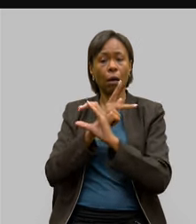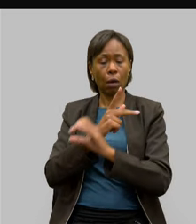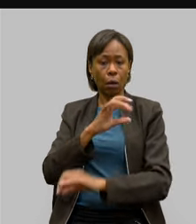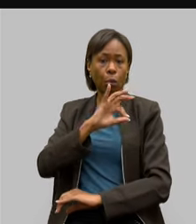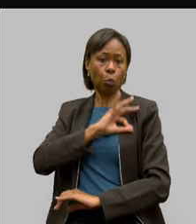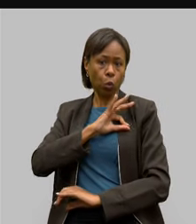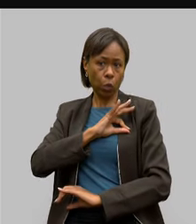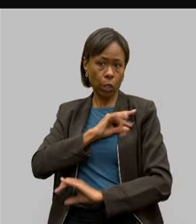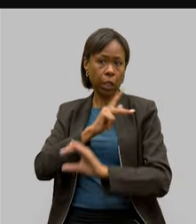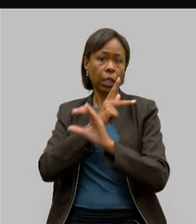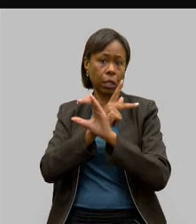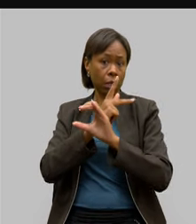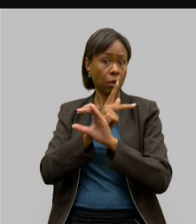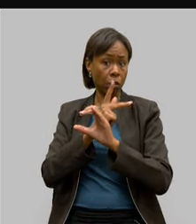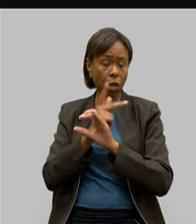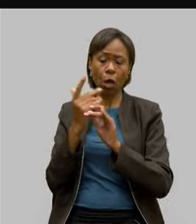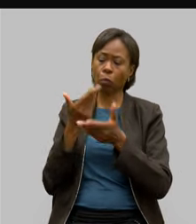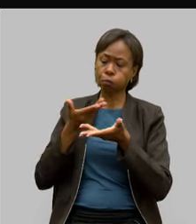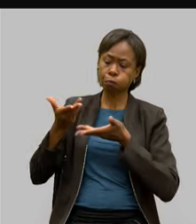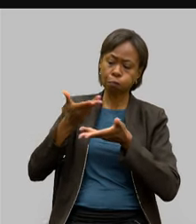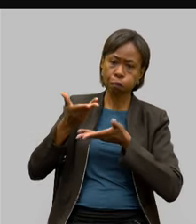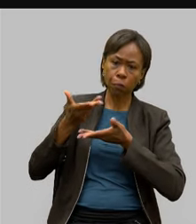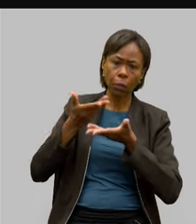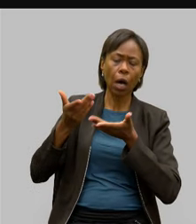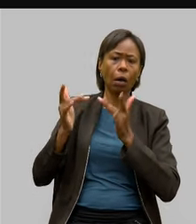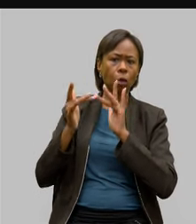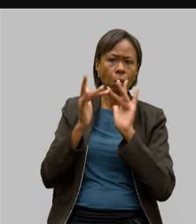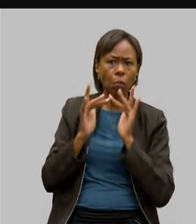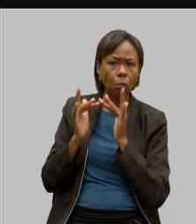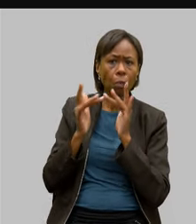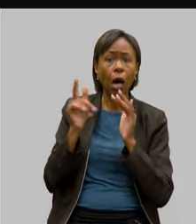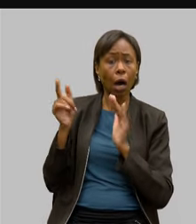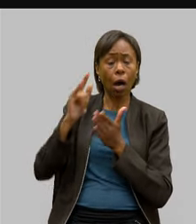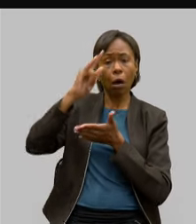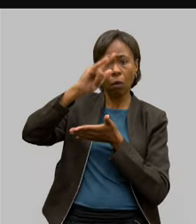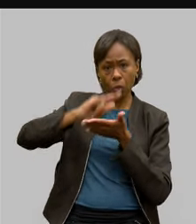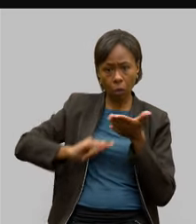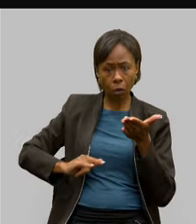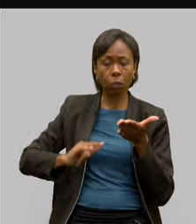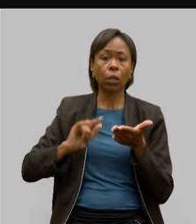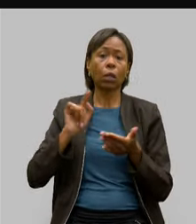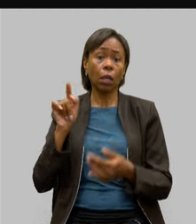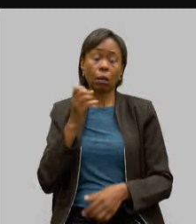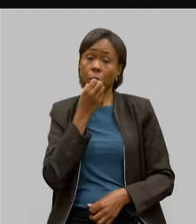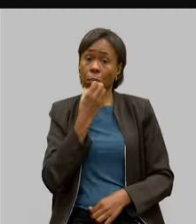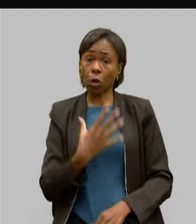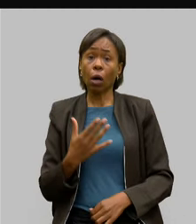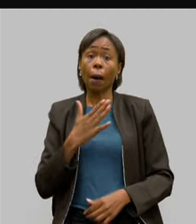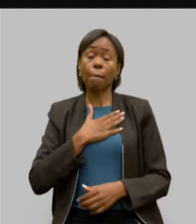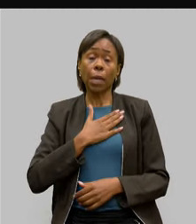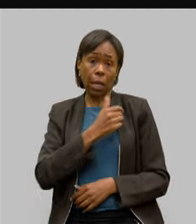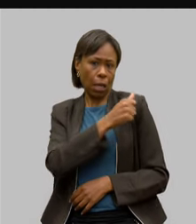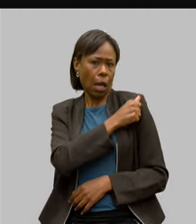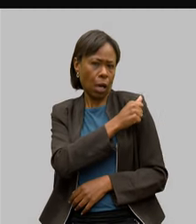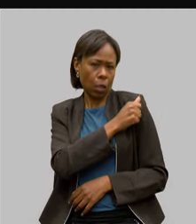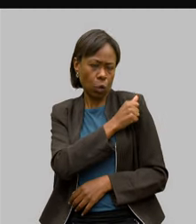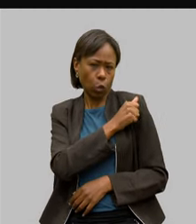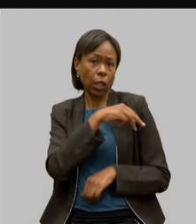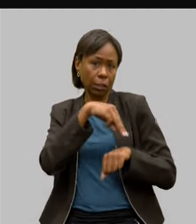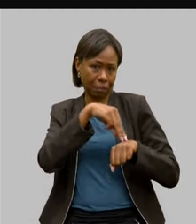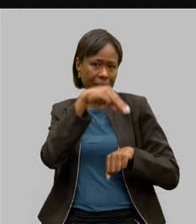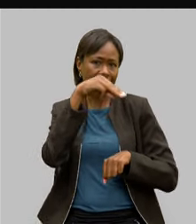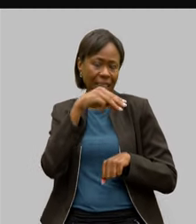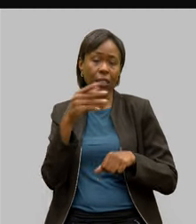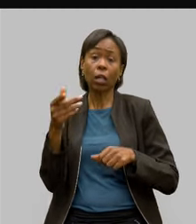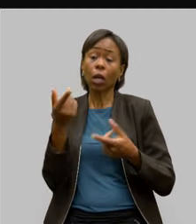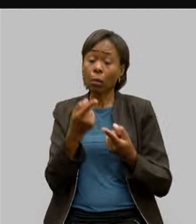polícia civil foi muito boa muito produtiva Inclusive a Paula que foi a a minha aluna de de Mestrado aqui então assim a parceria